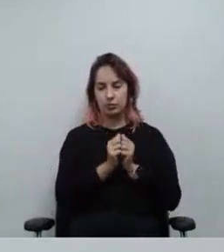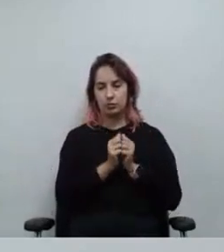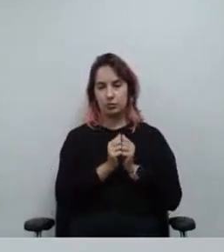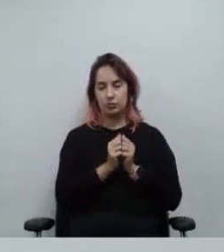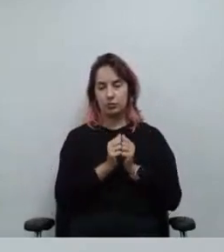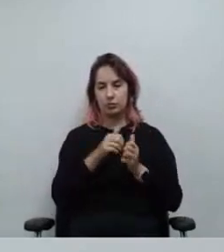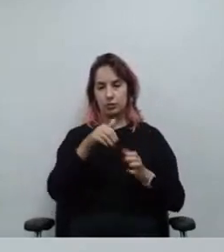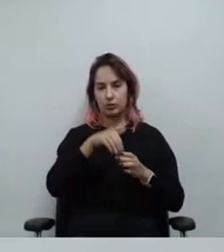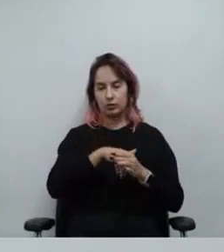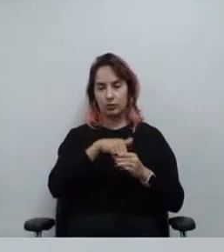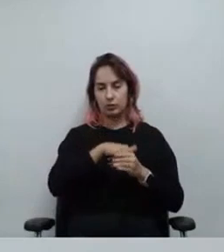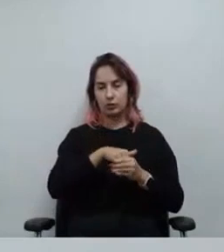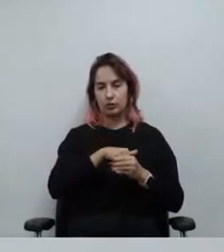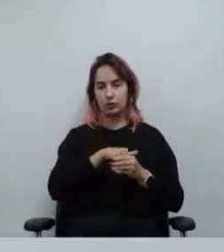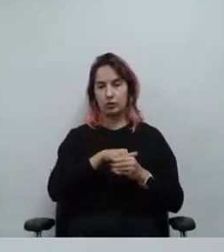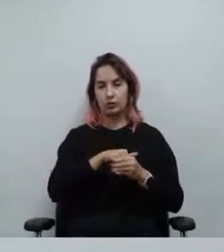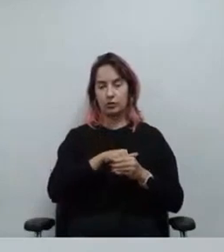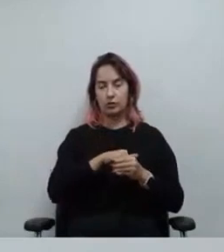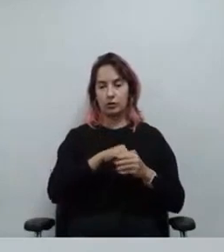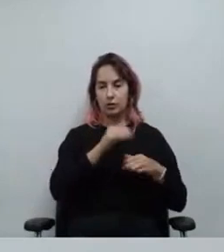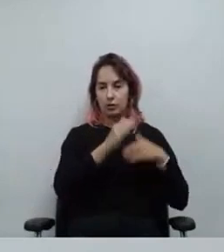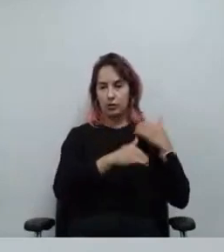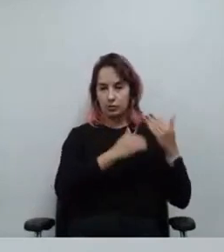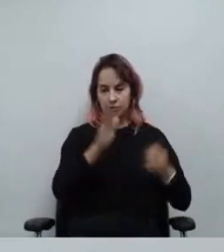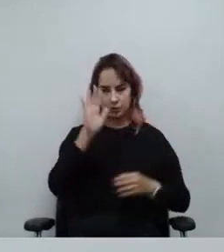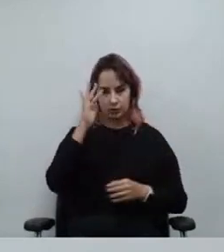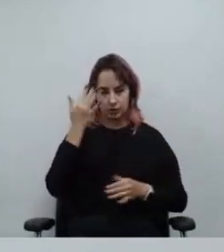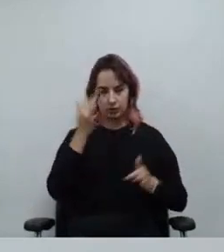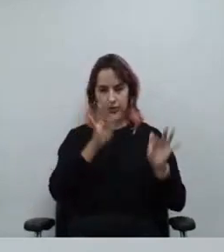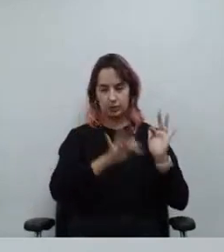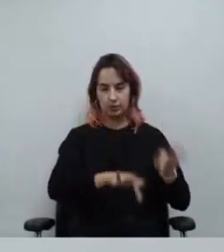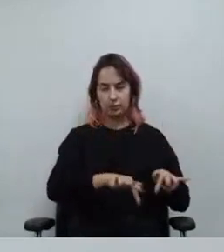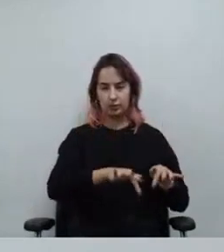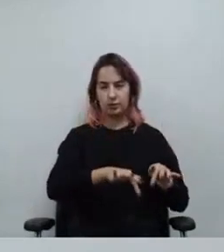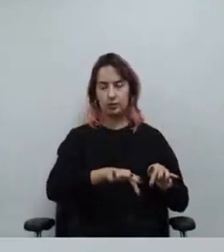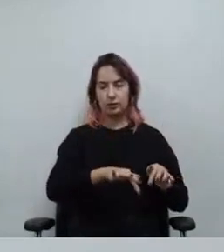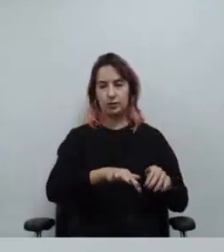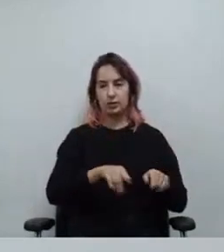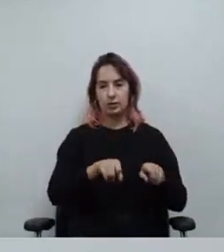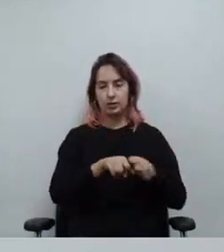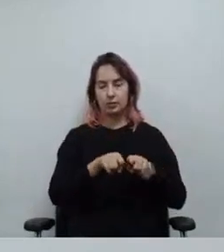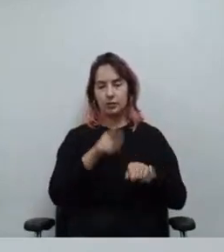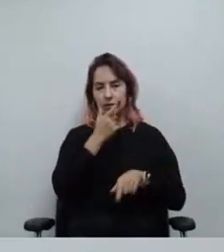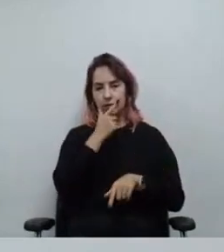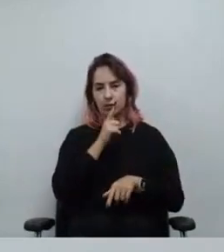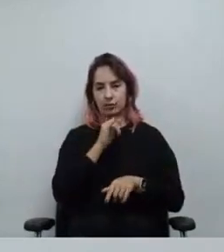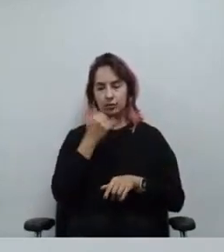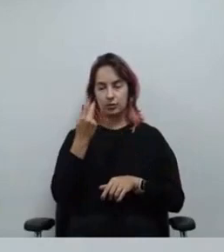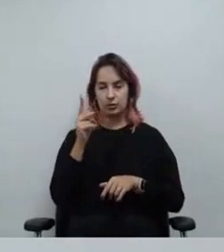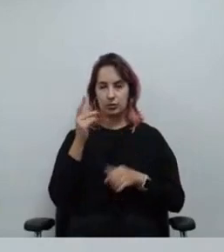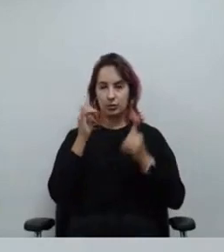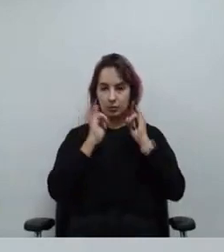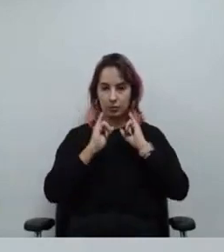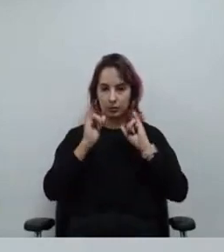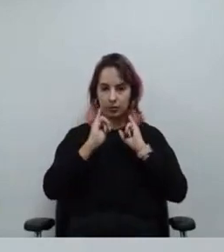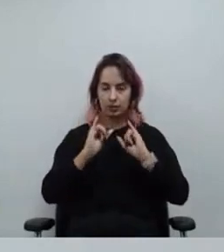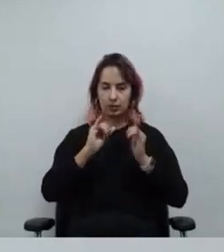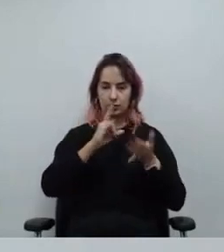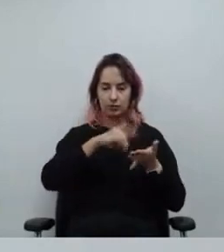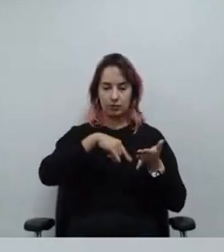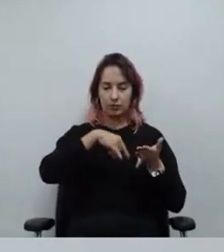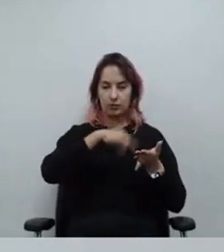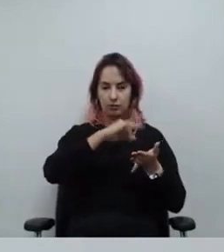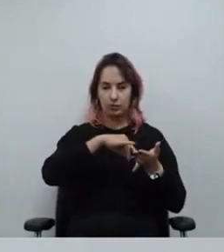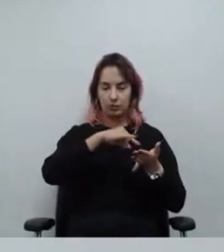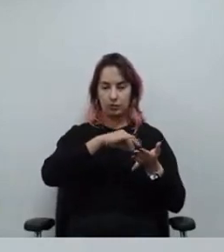que é proferido no sentido da homologação do resultado final do certame e, por conseguinte, de sua publicação no Diário Oficial do Estado.